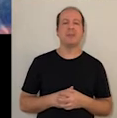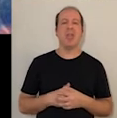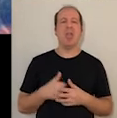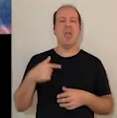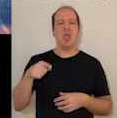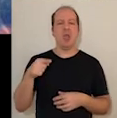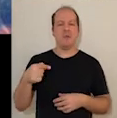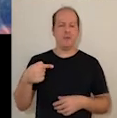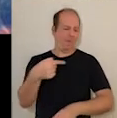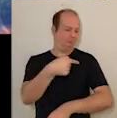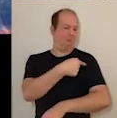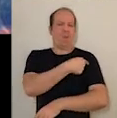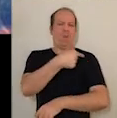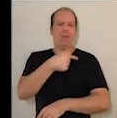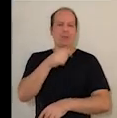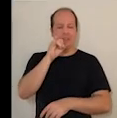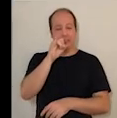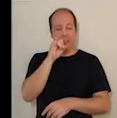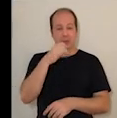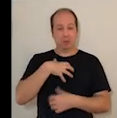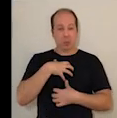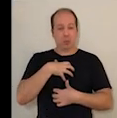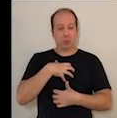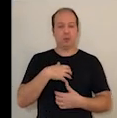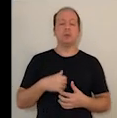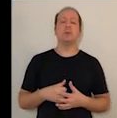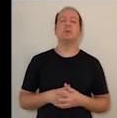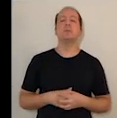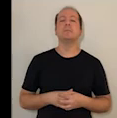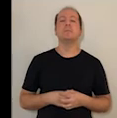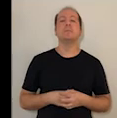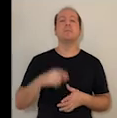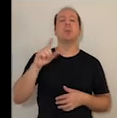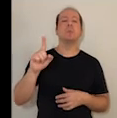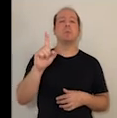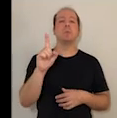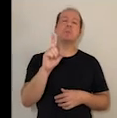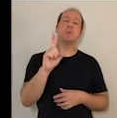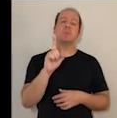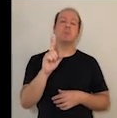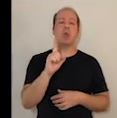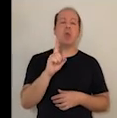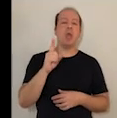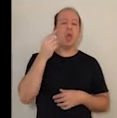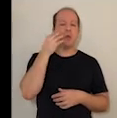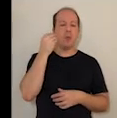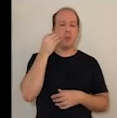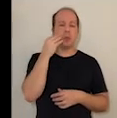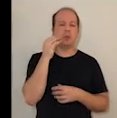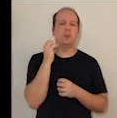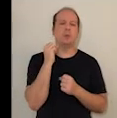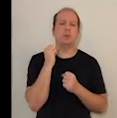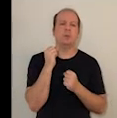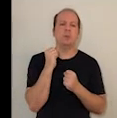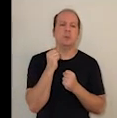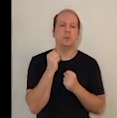Vou dar uma espetada no seu braço para ver se ele reage. Corvino vai decidido para o leito, enquanto Volpone